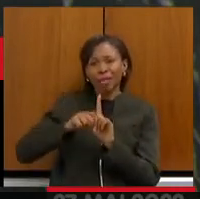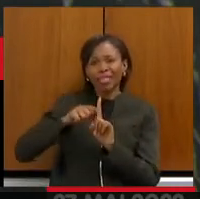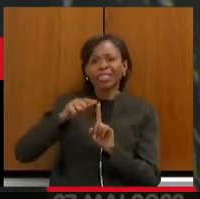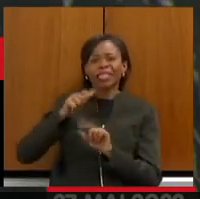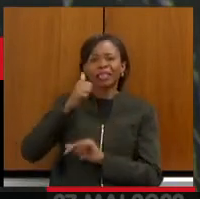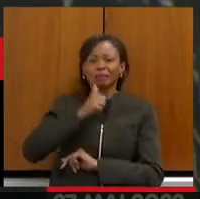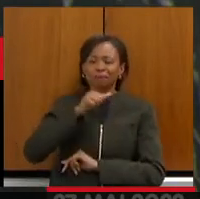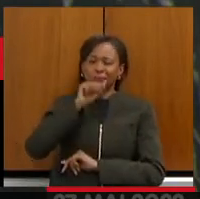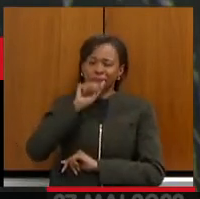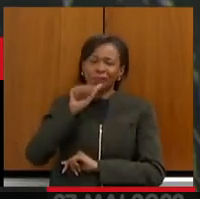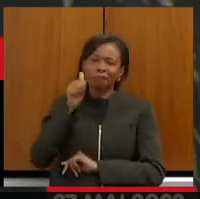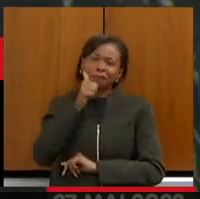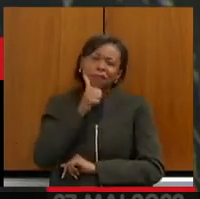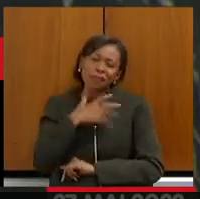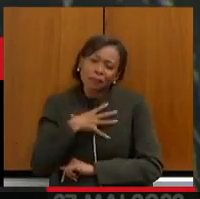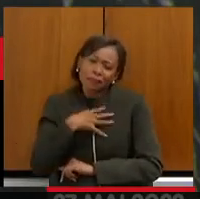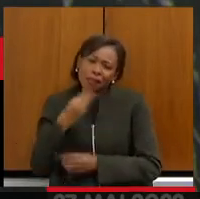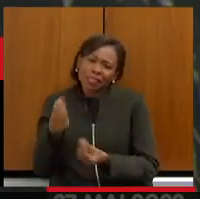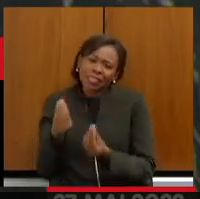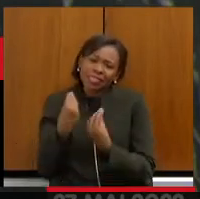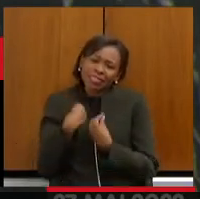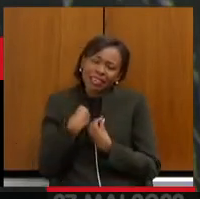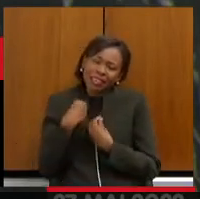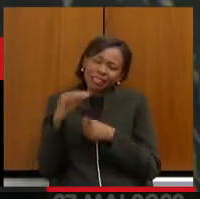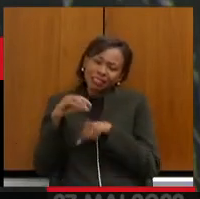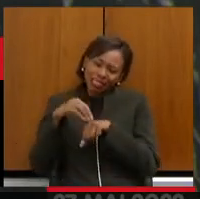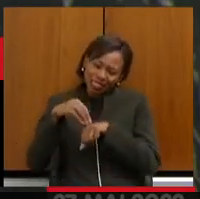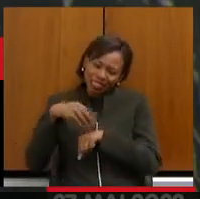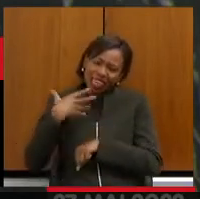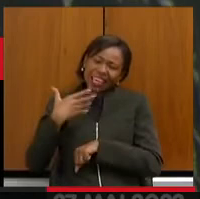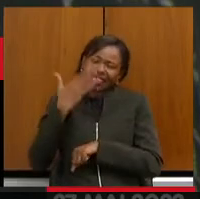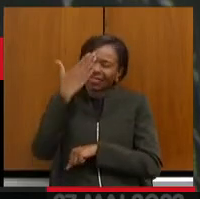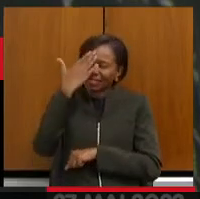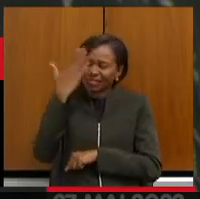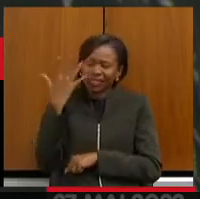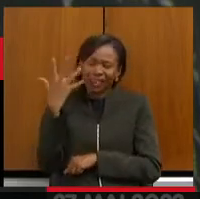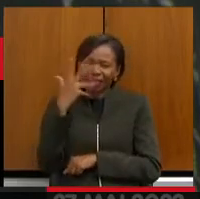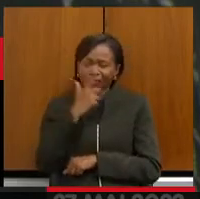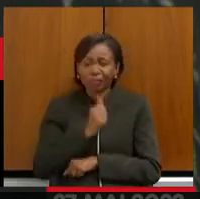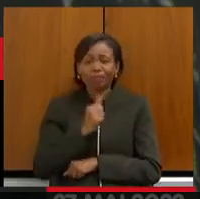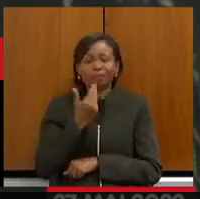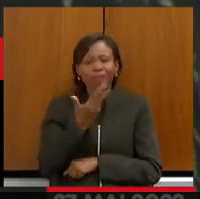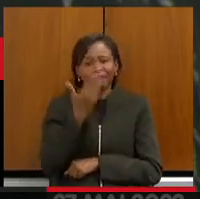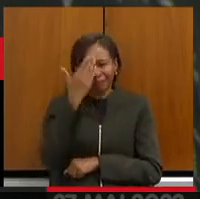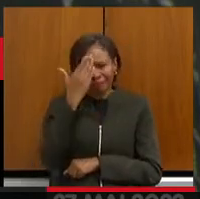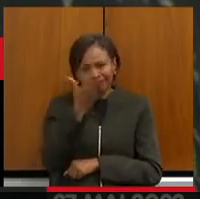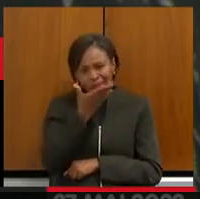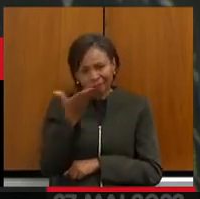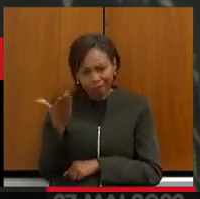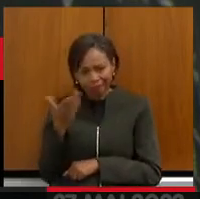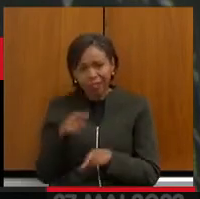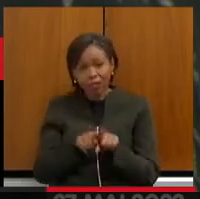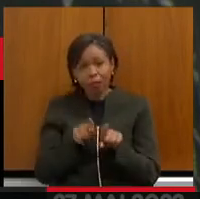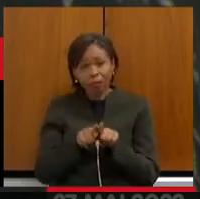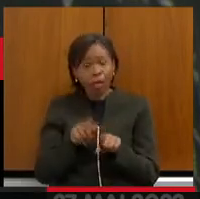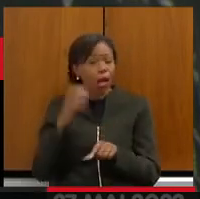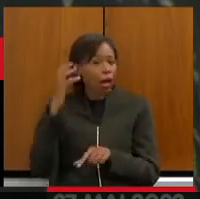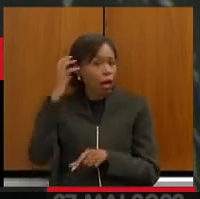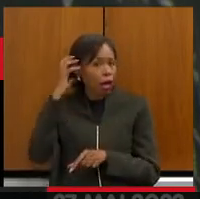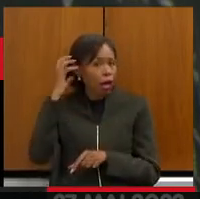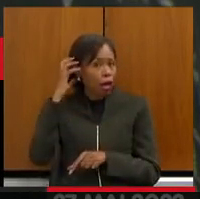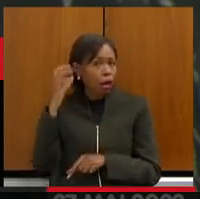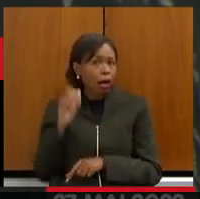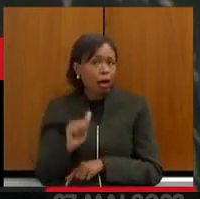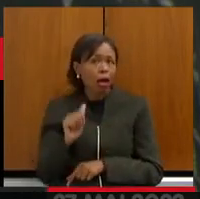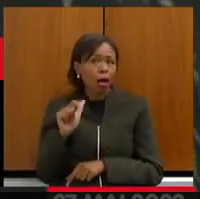mensagem da minha filha também foi maravilhoso Agradeço a todos vocês presentes já faço o convite tá para sintonizar e rádio